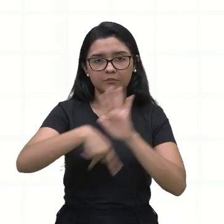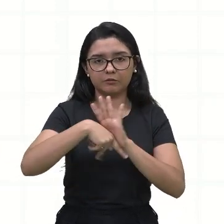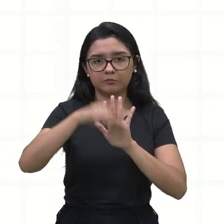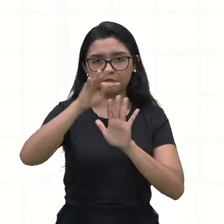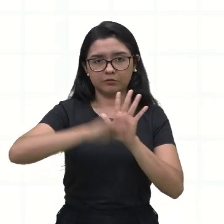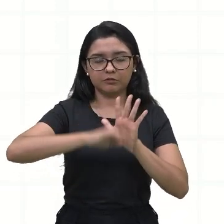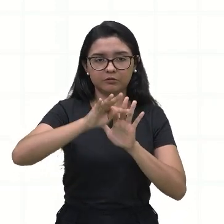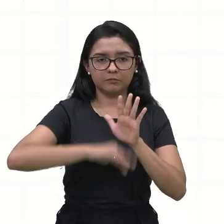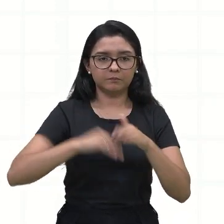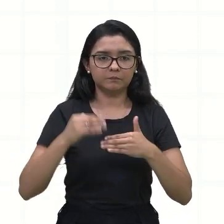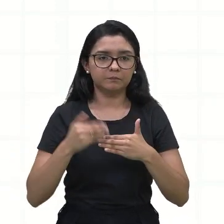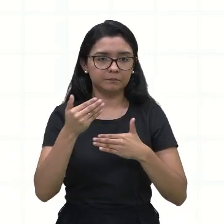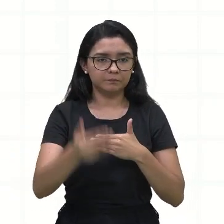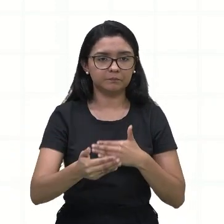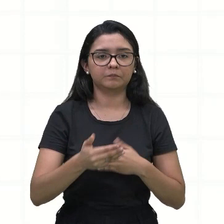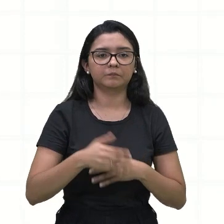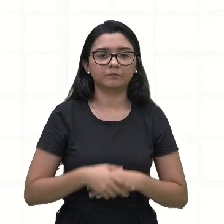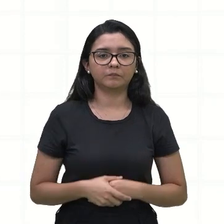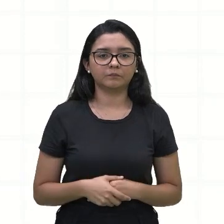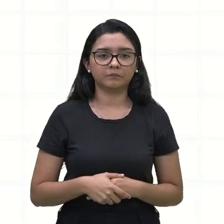lá, olha só.